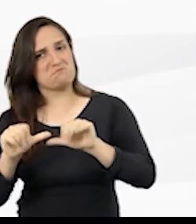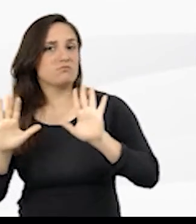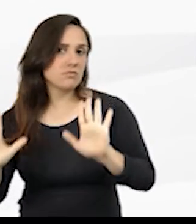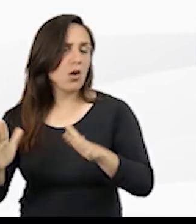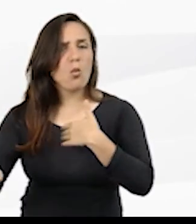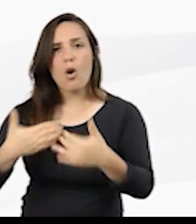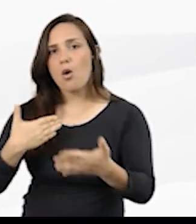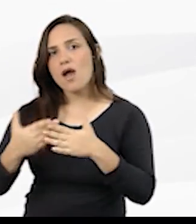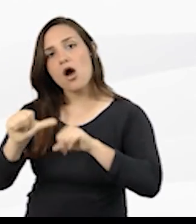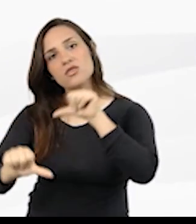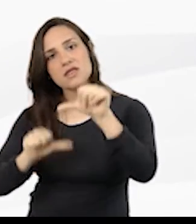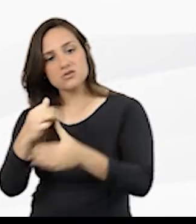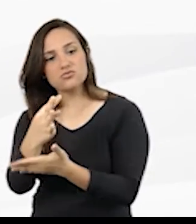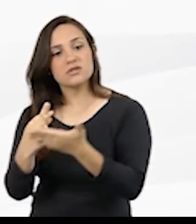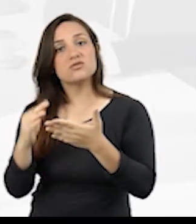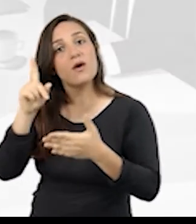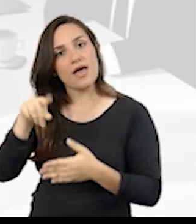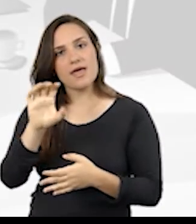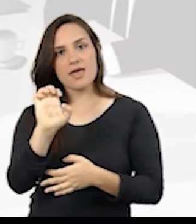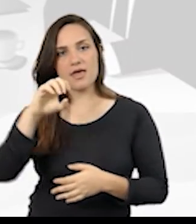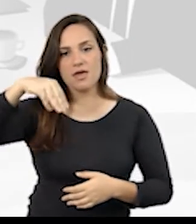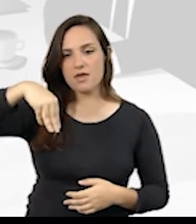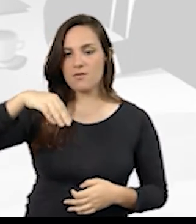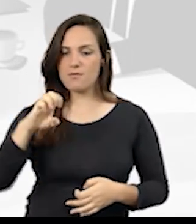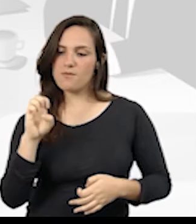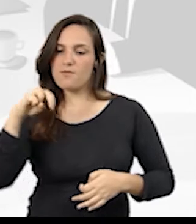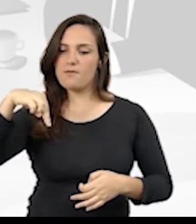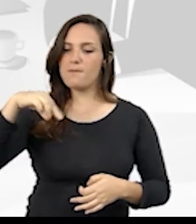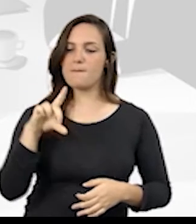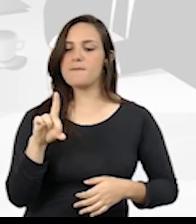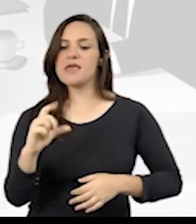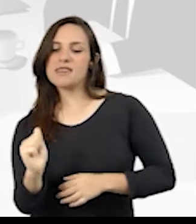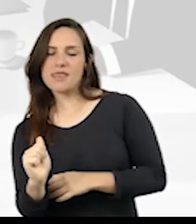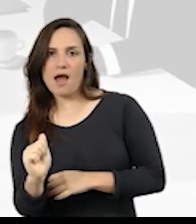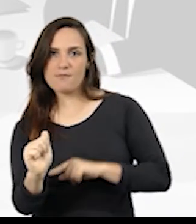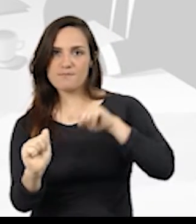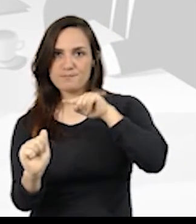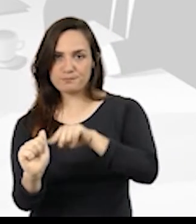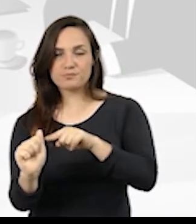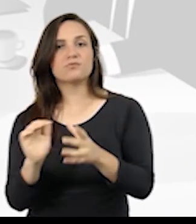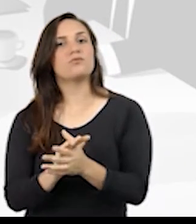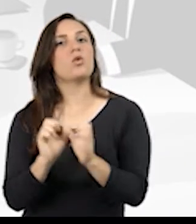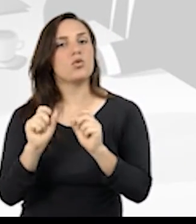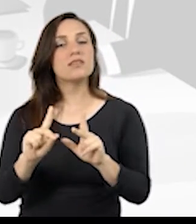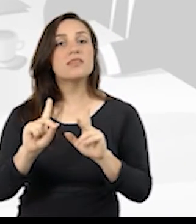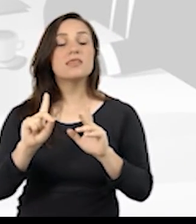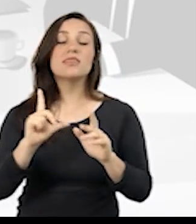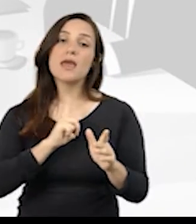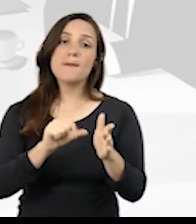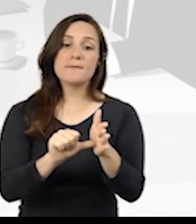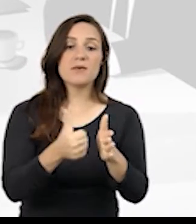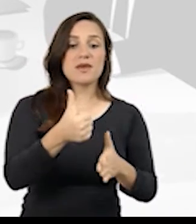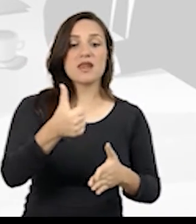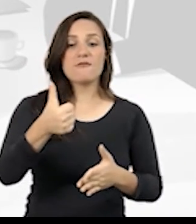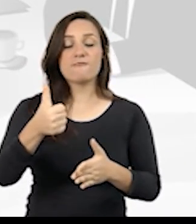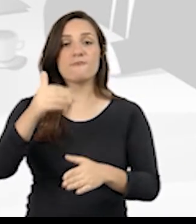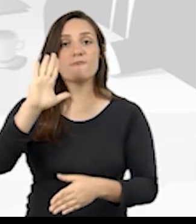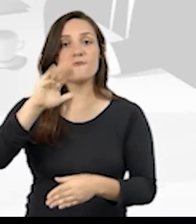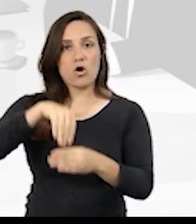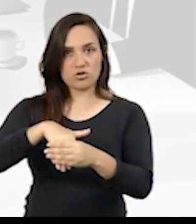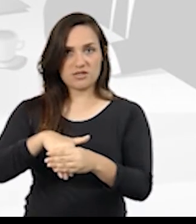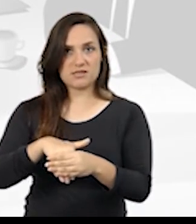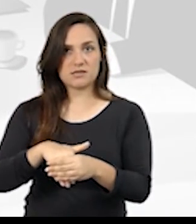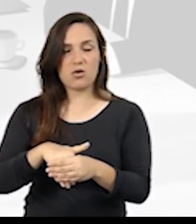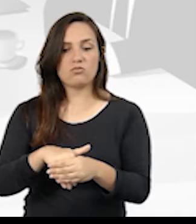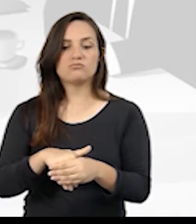é alteração no texto do projeto. E logo após a aprovação do projeto em primeira votação, ele fica em pauta